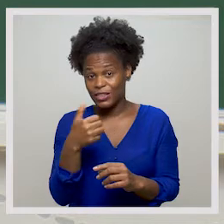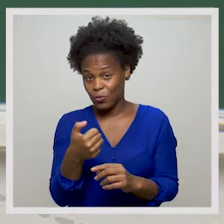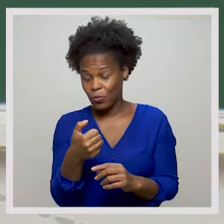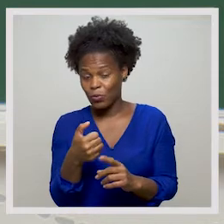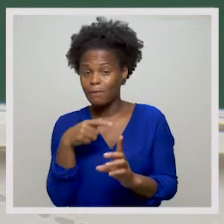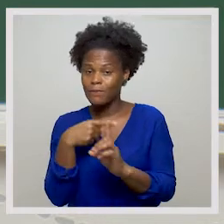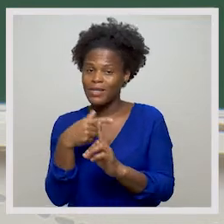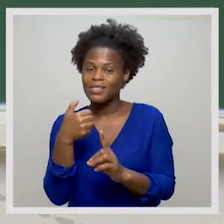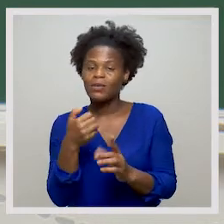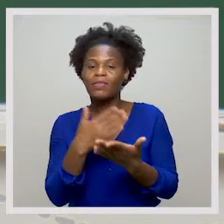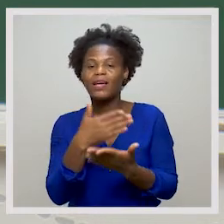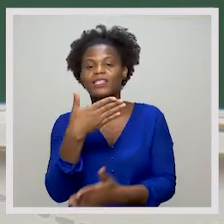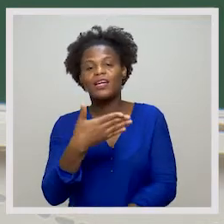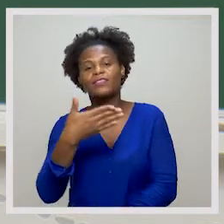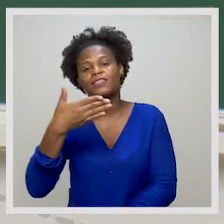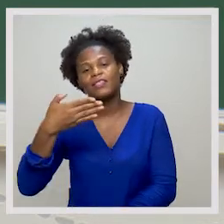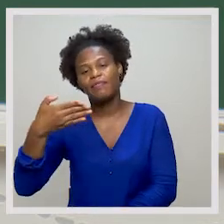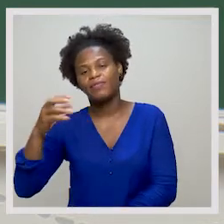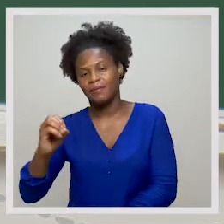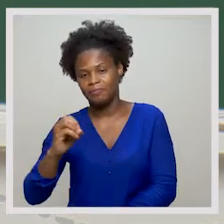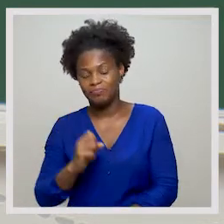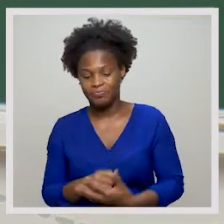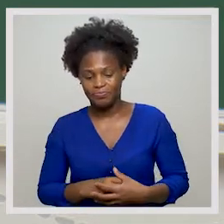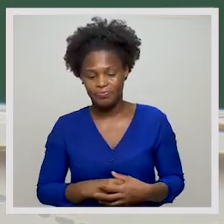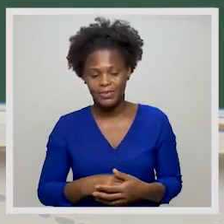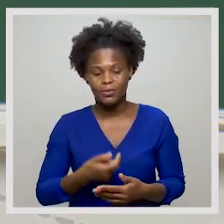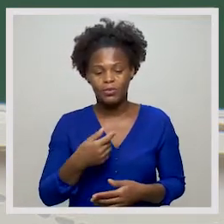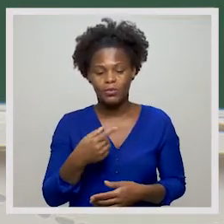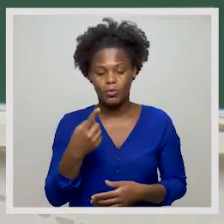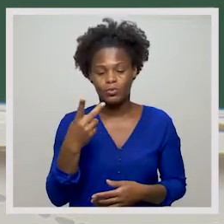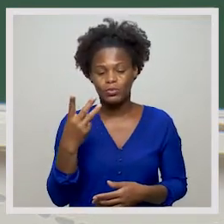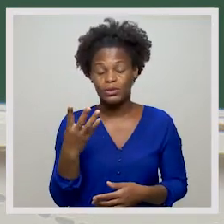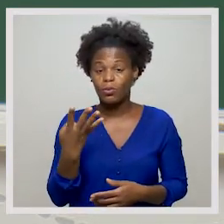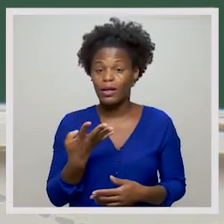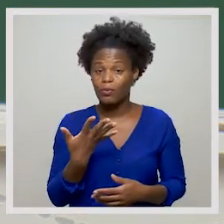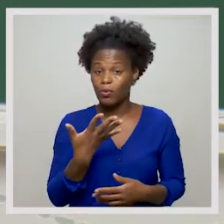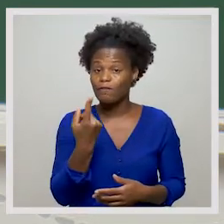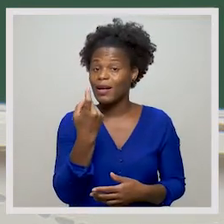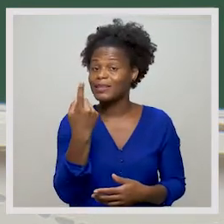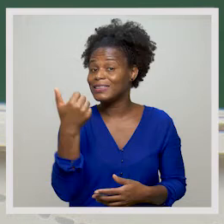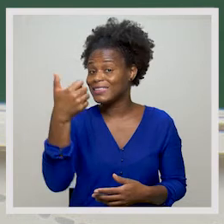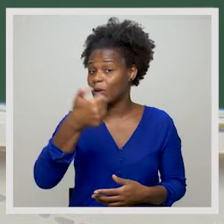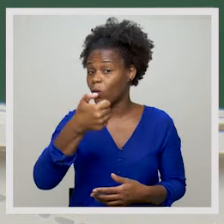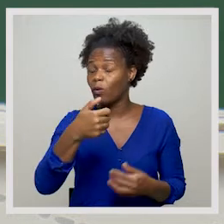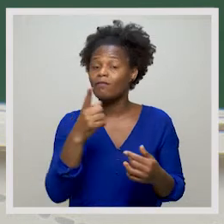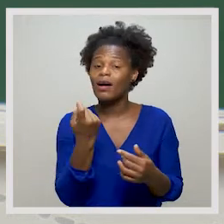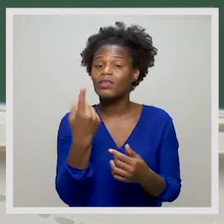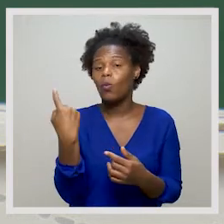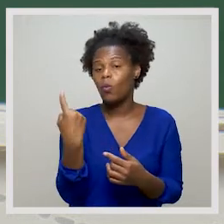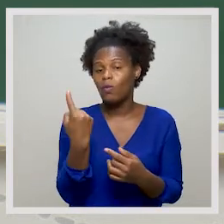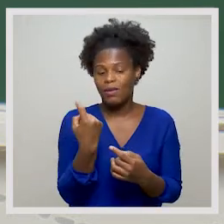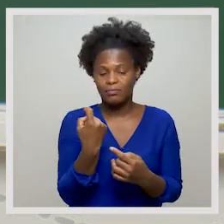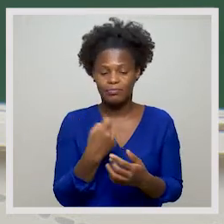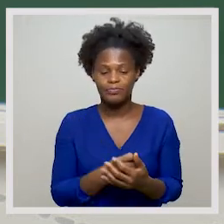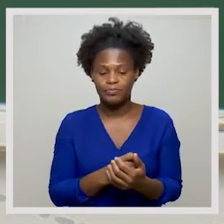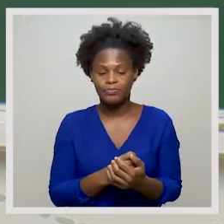165 a 170. Já tem 1, 2, 3, 4 classes. São 5 classes. Vimos que o K é